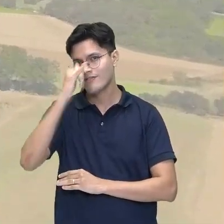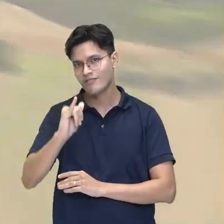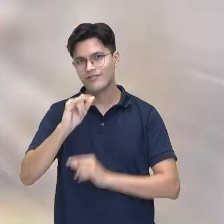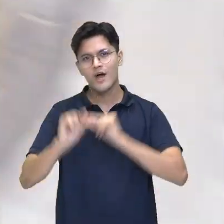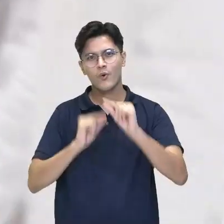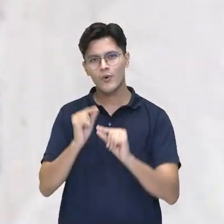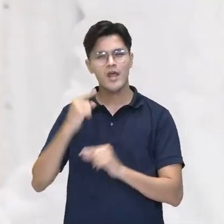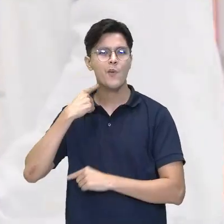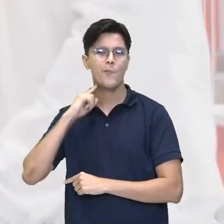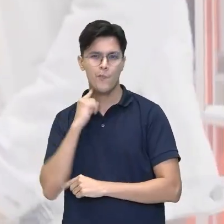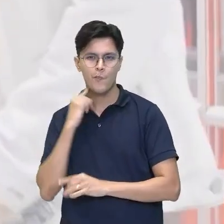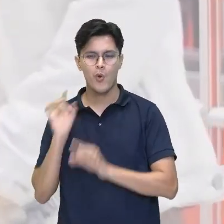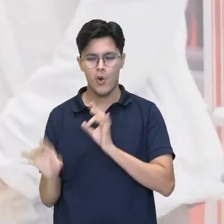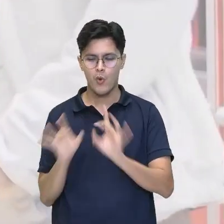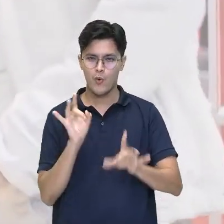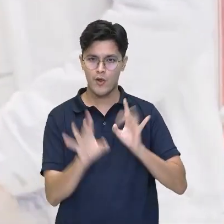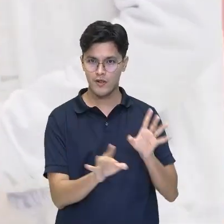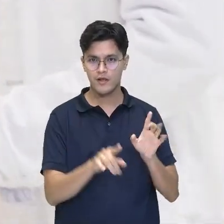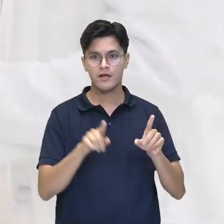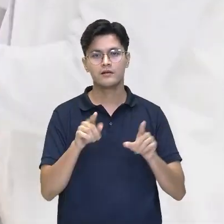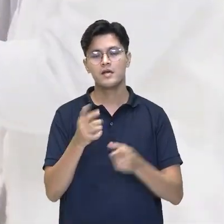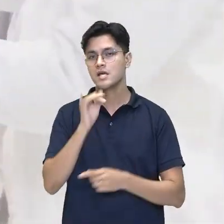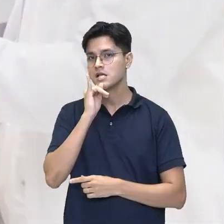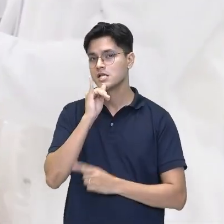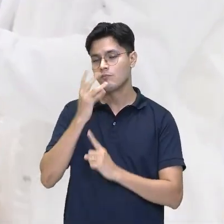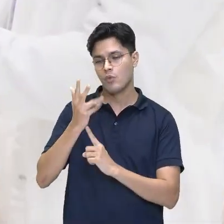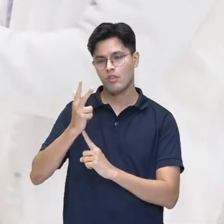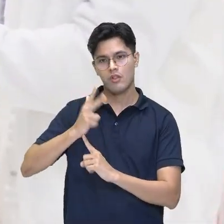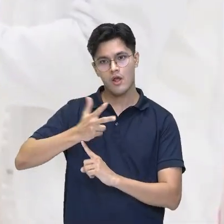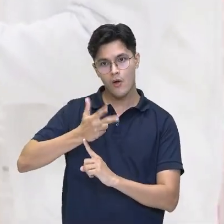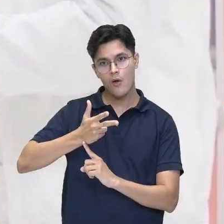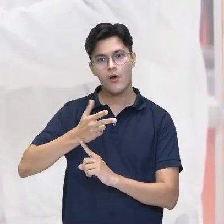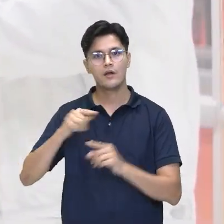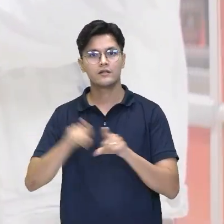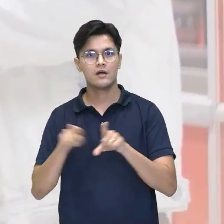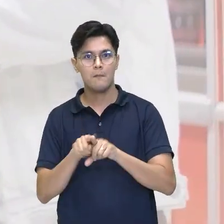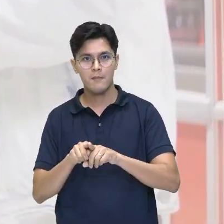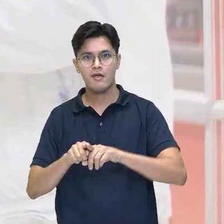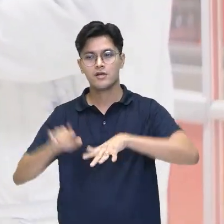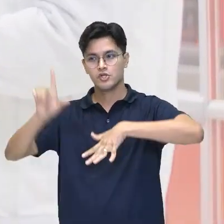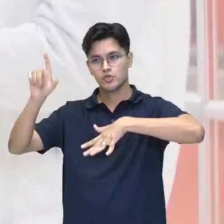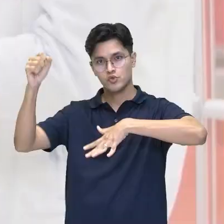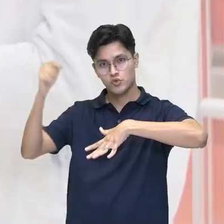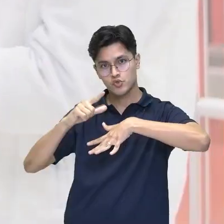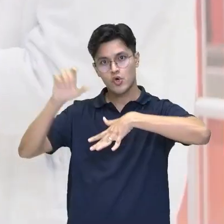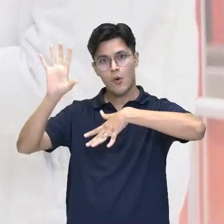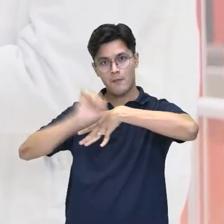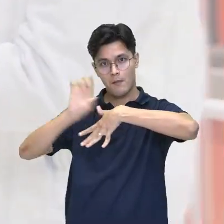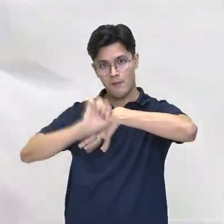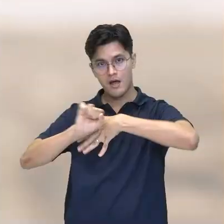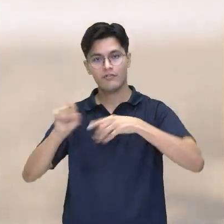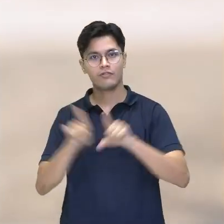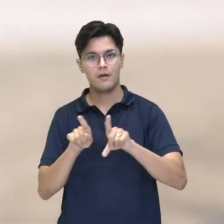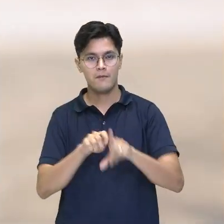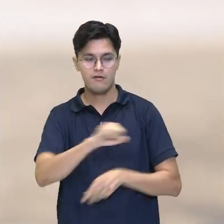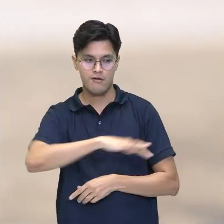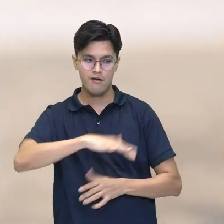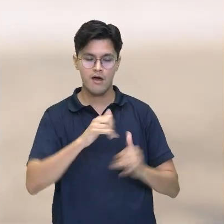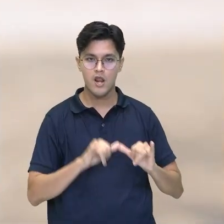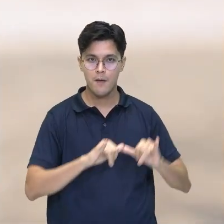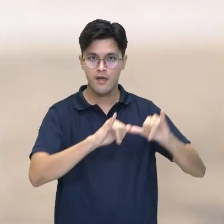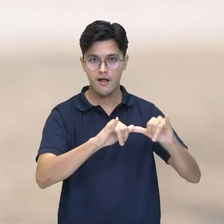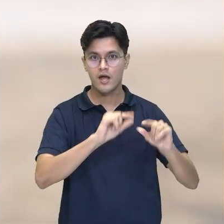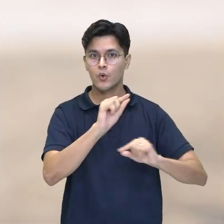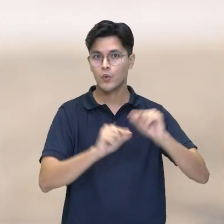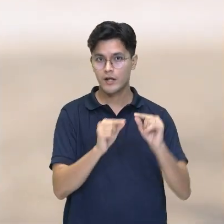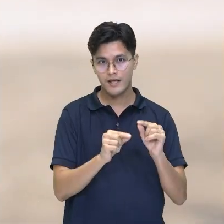geotérmica. Substituição em supermercados e lojas das sacolas plásticas pelas feitas de papel. Uso racional